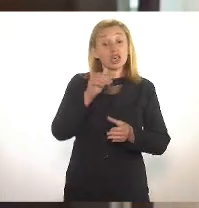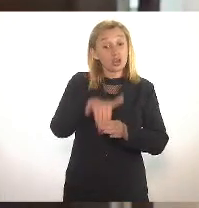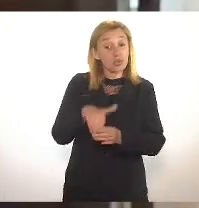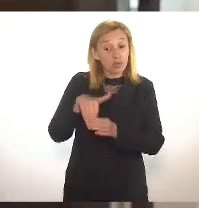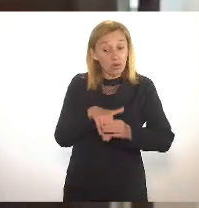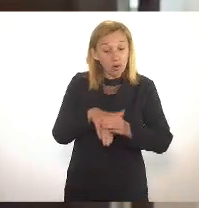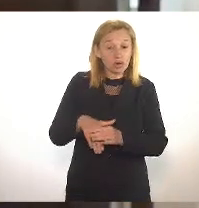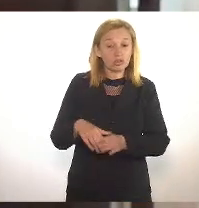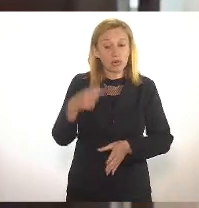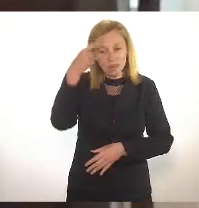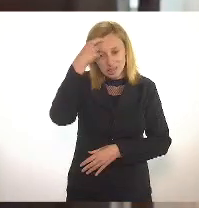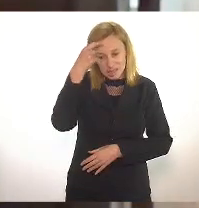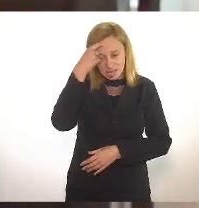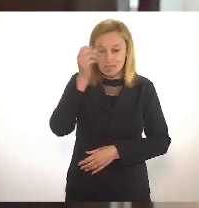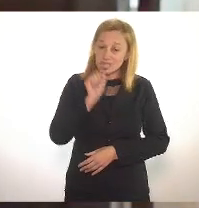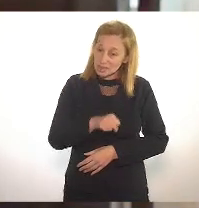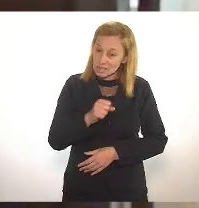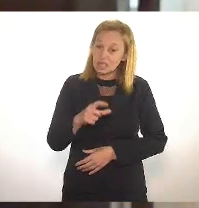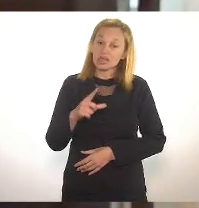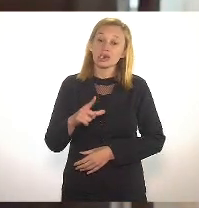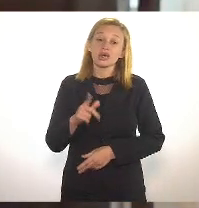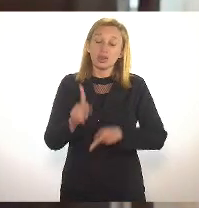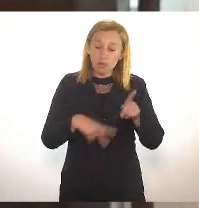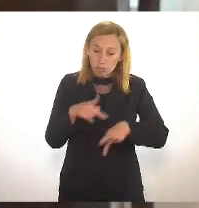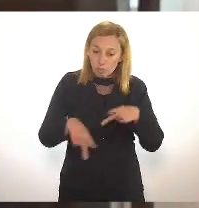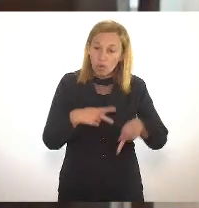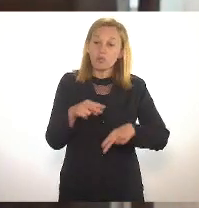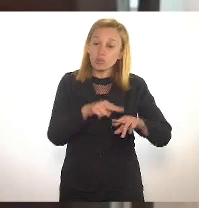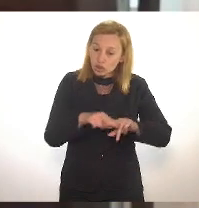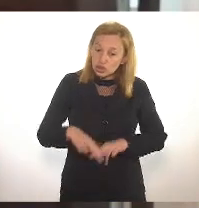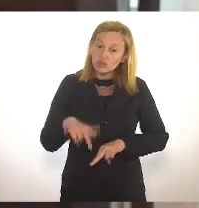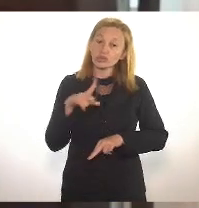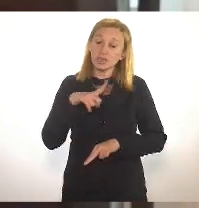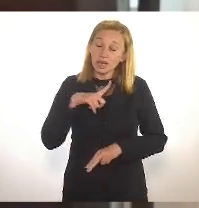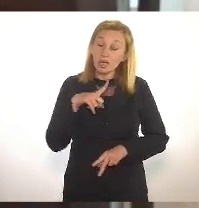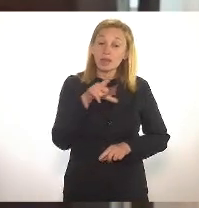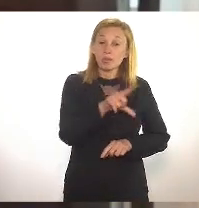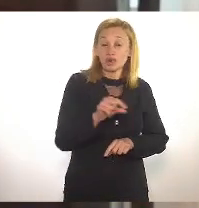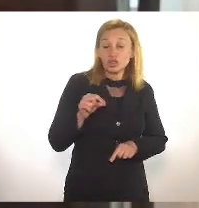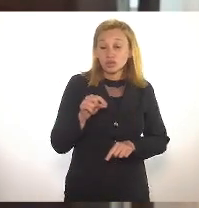com consciência e que o povo tem as razões para escolher X ou Y.